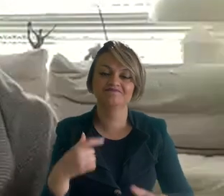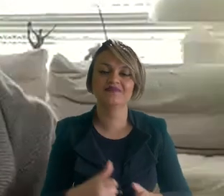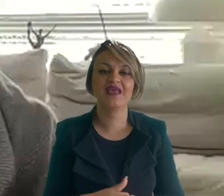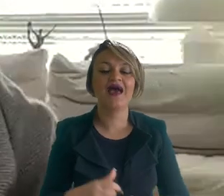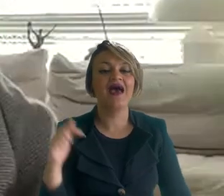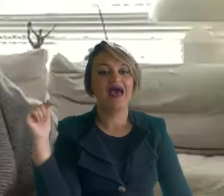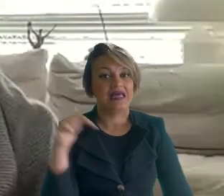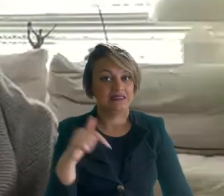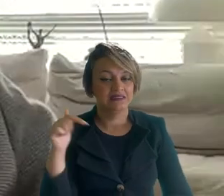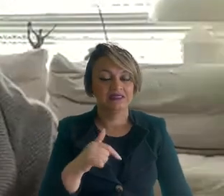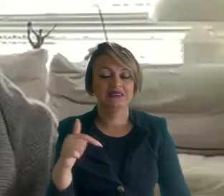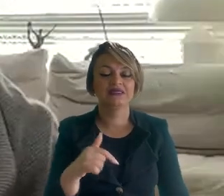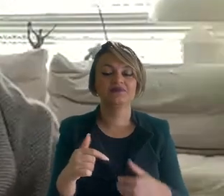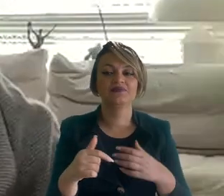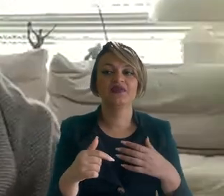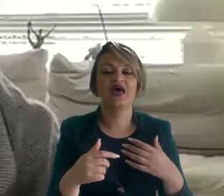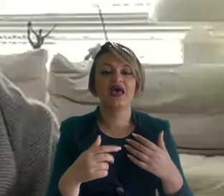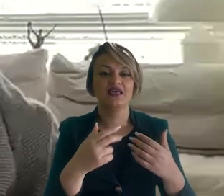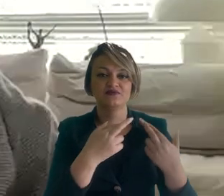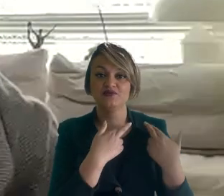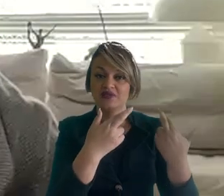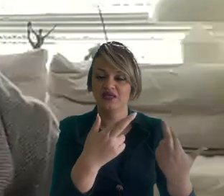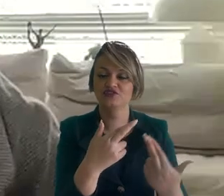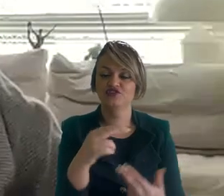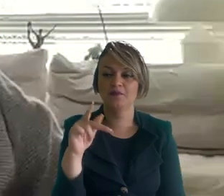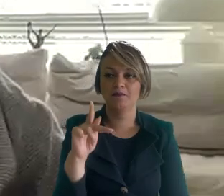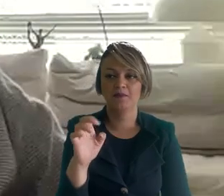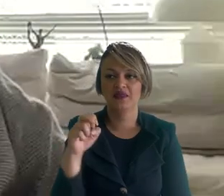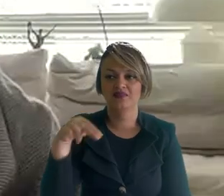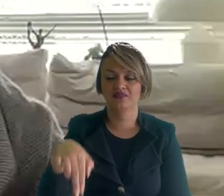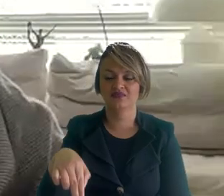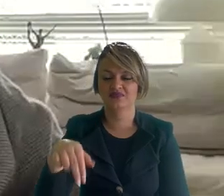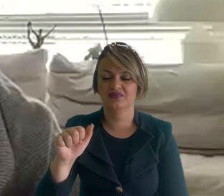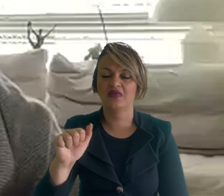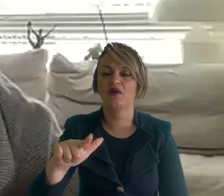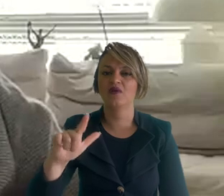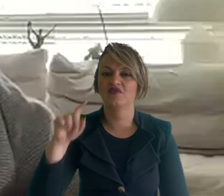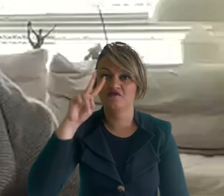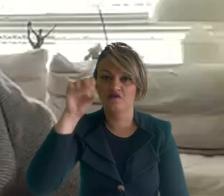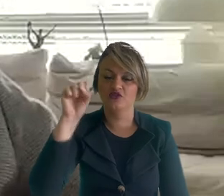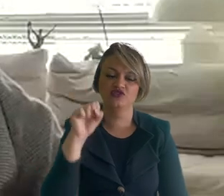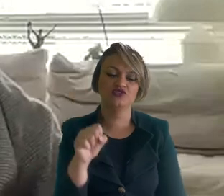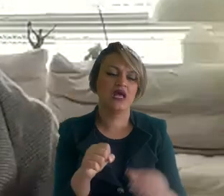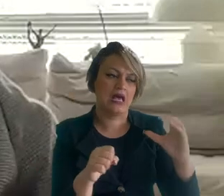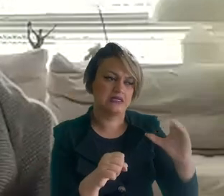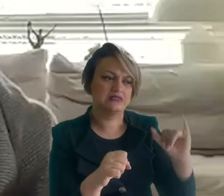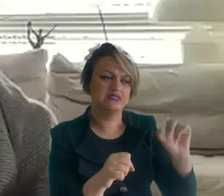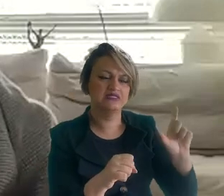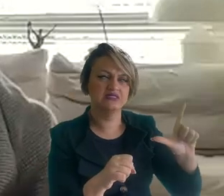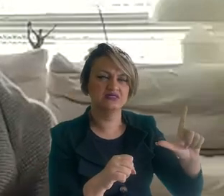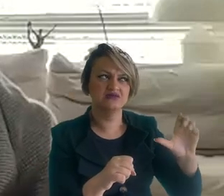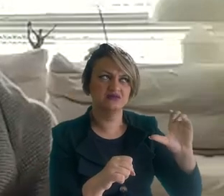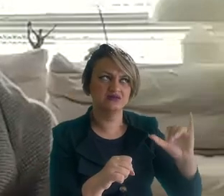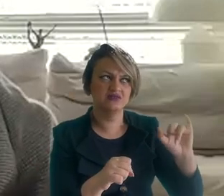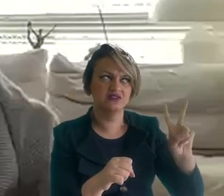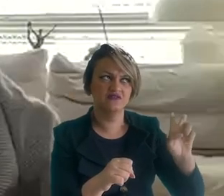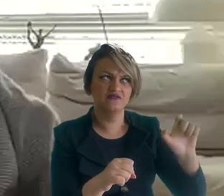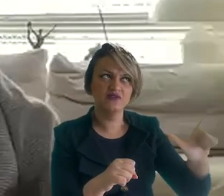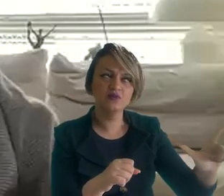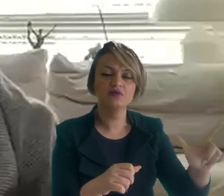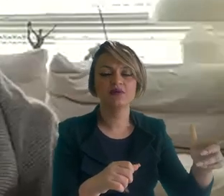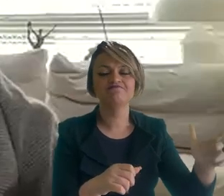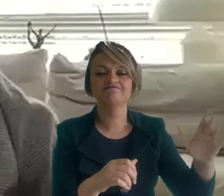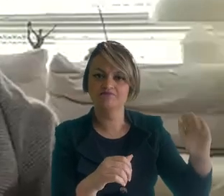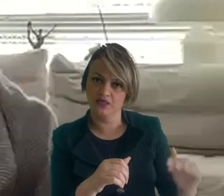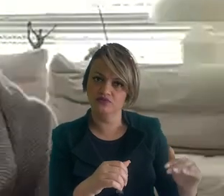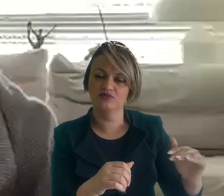muito mais rigorosa do que a responsabilidade civil e a responsabilidade civil ela se coloca num ponto